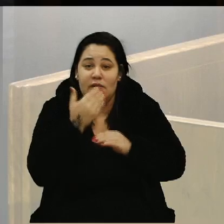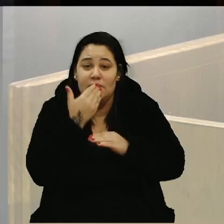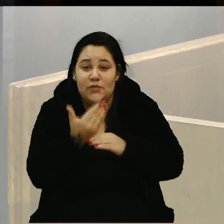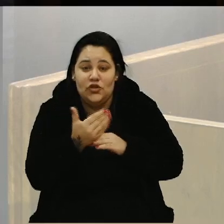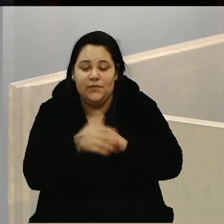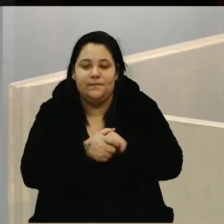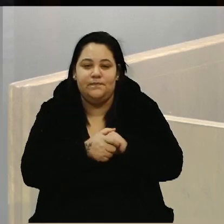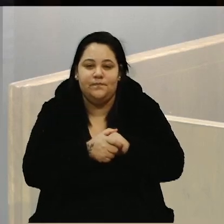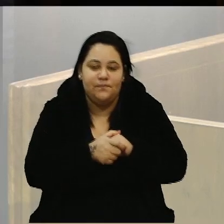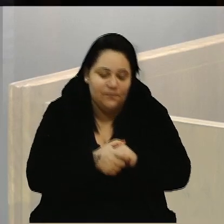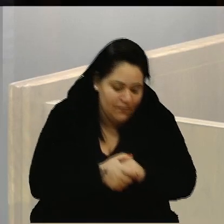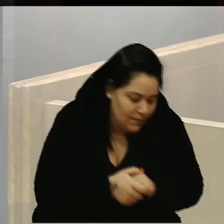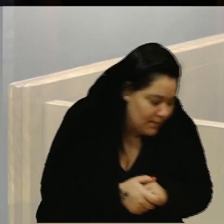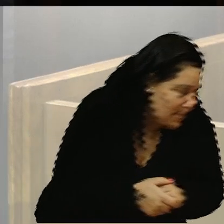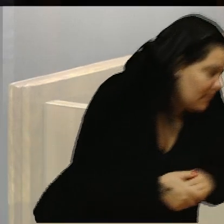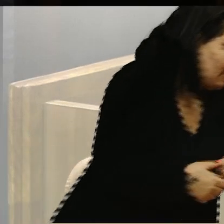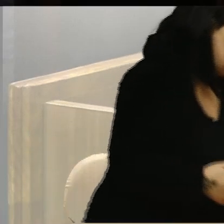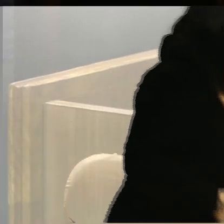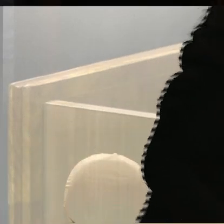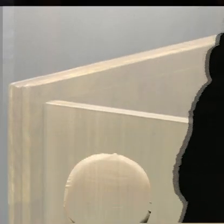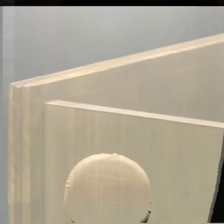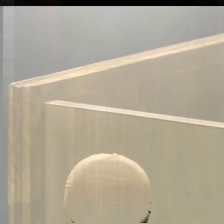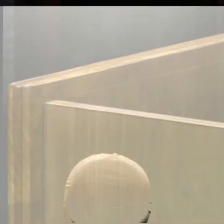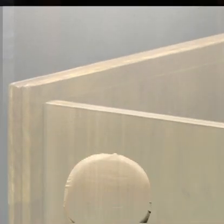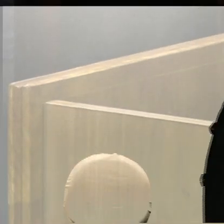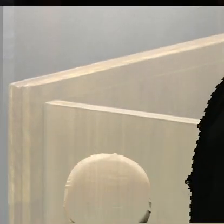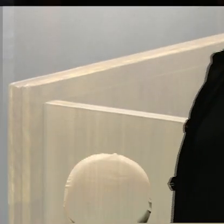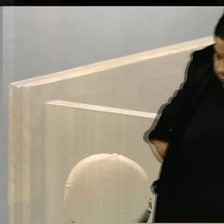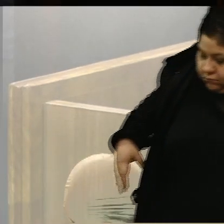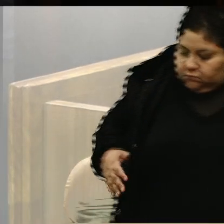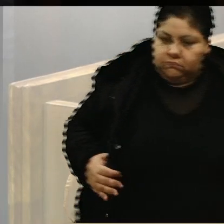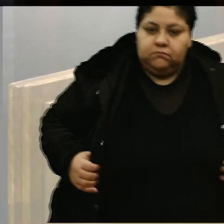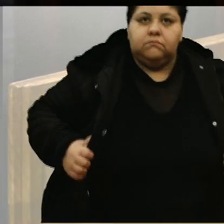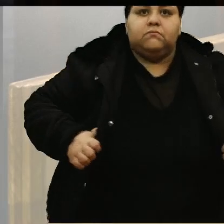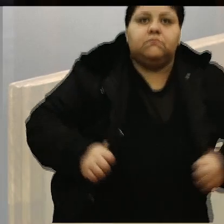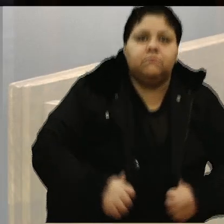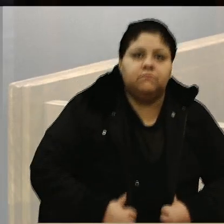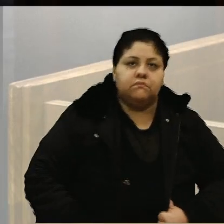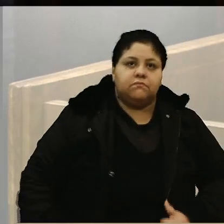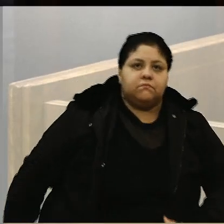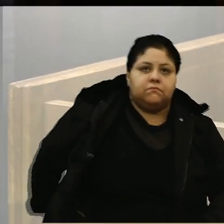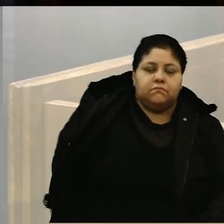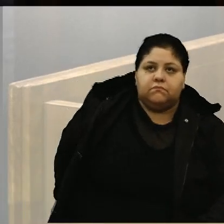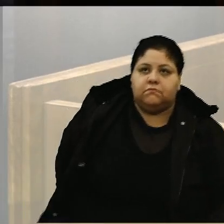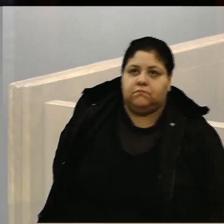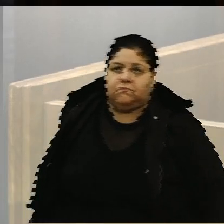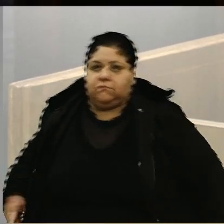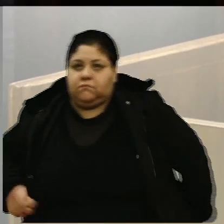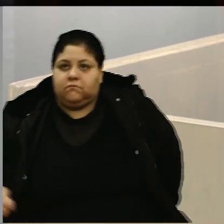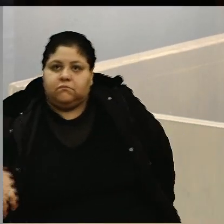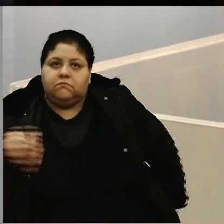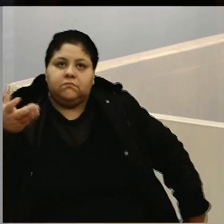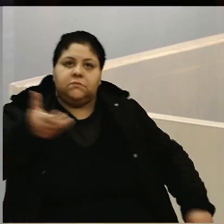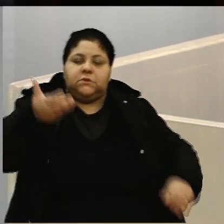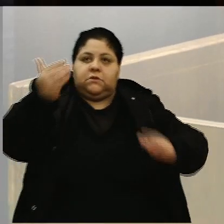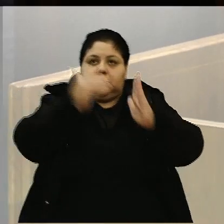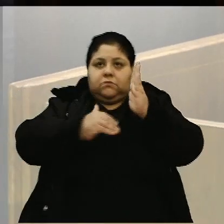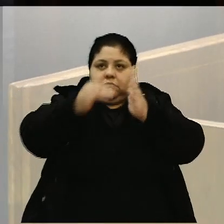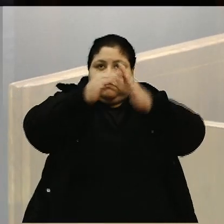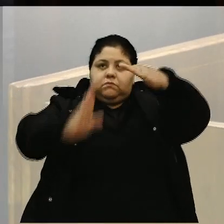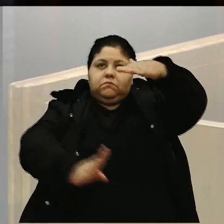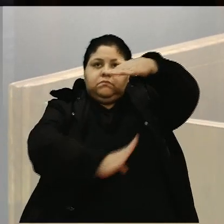Vamos lá. Nosso pleito junto ao Ministério na busca de aumento de teto MAC para o serviço de traumatologia e ortopedia do